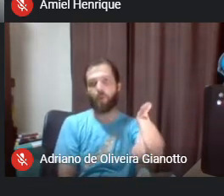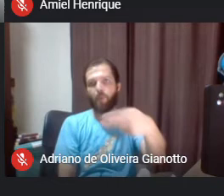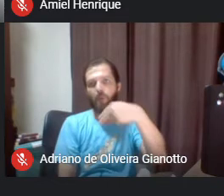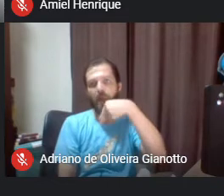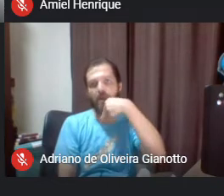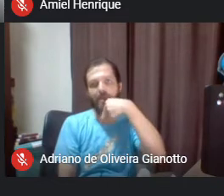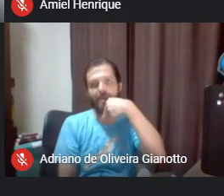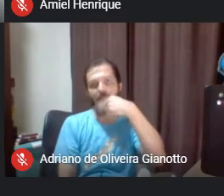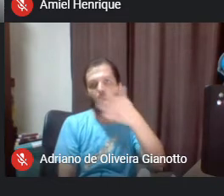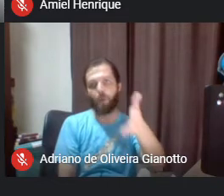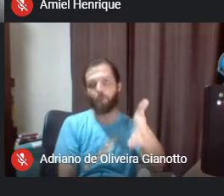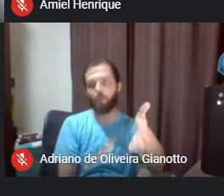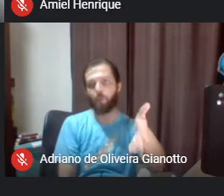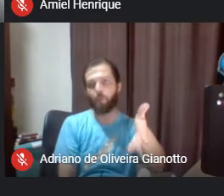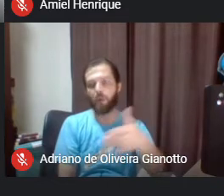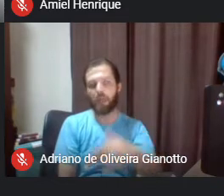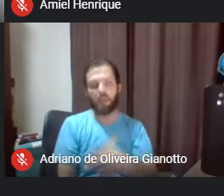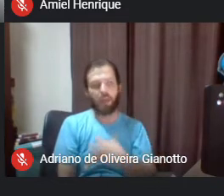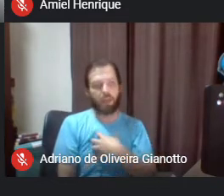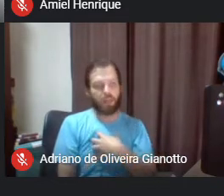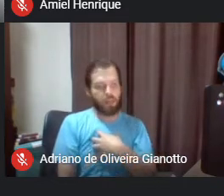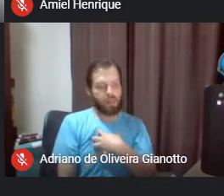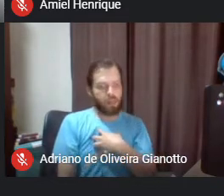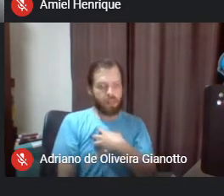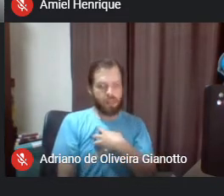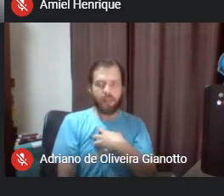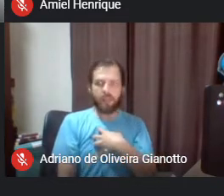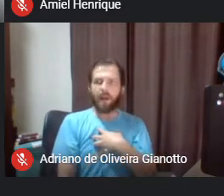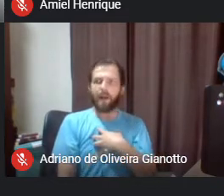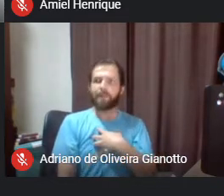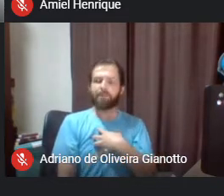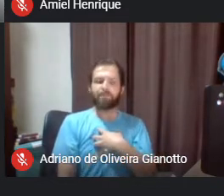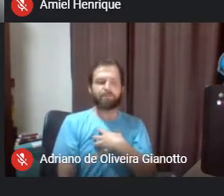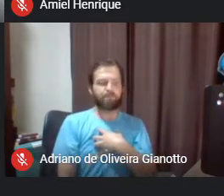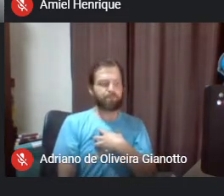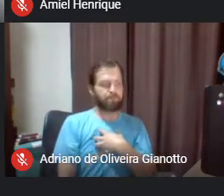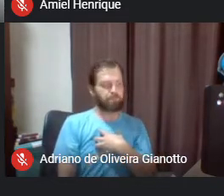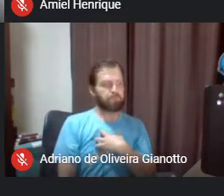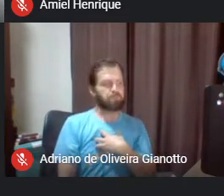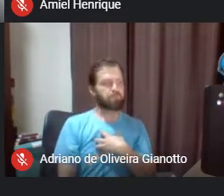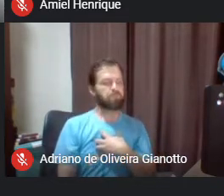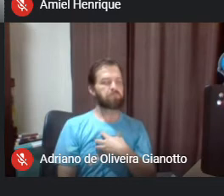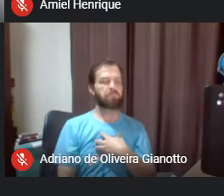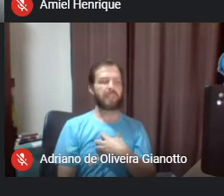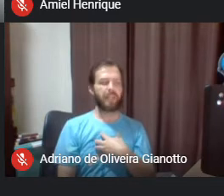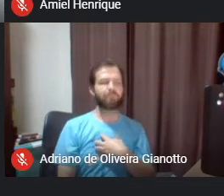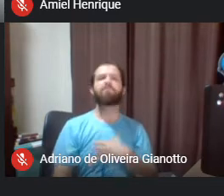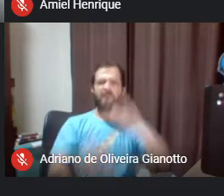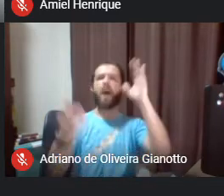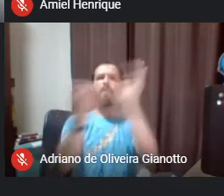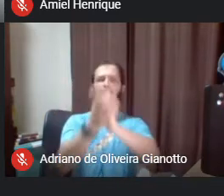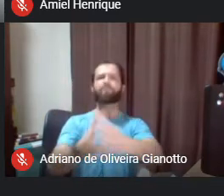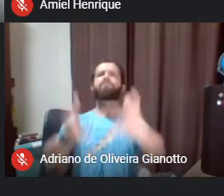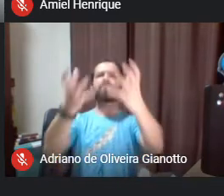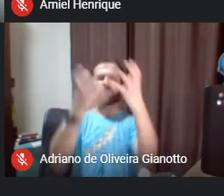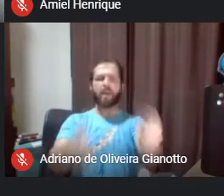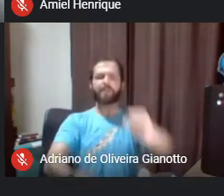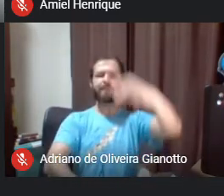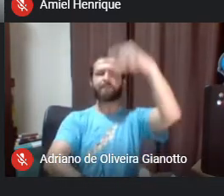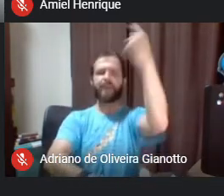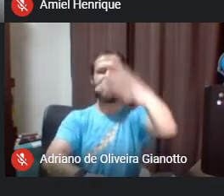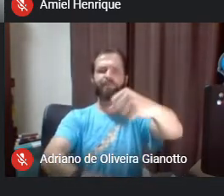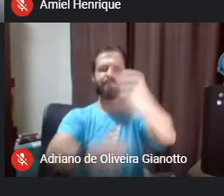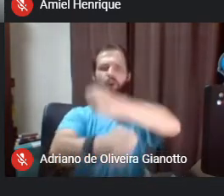Por quê, gente? Porque a neta dele era surda. E ele ficou muito tocado com aquilo que ele leu. E ele falou